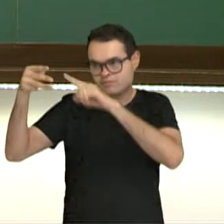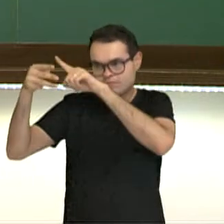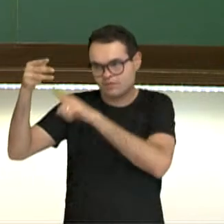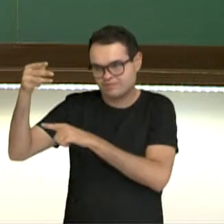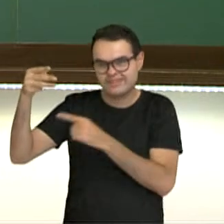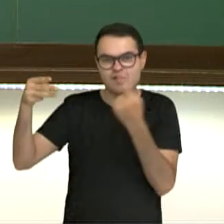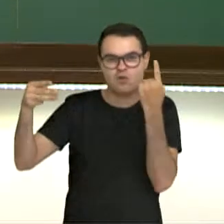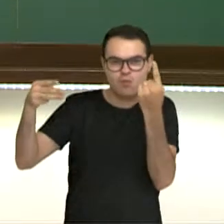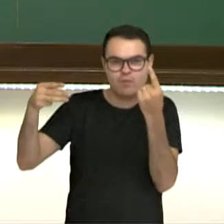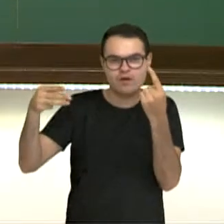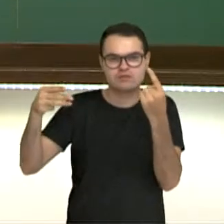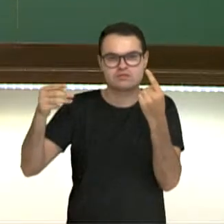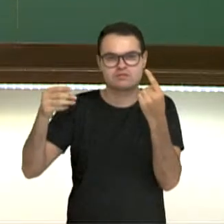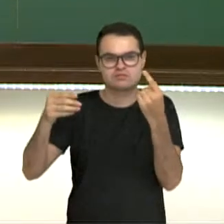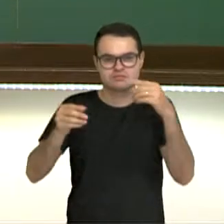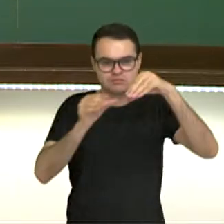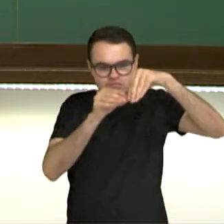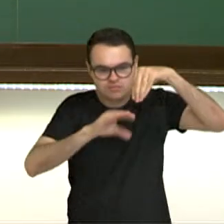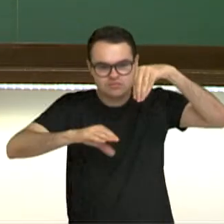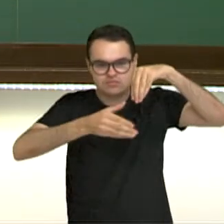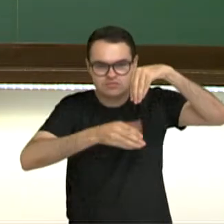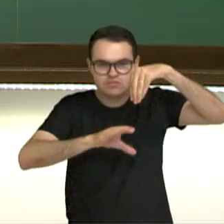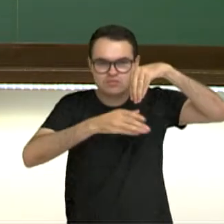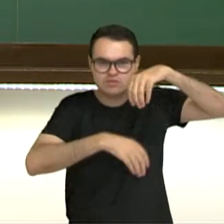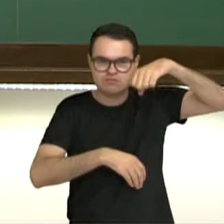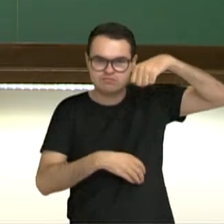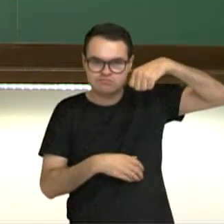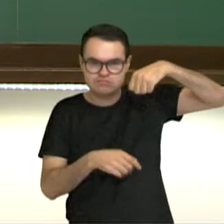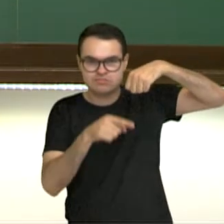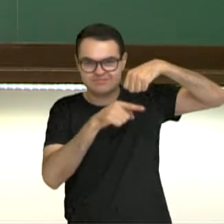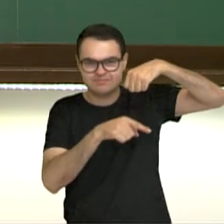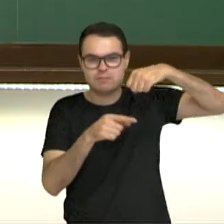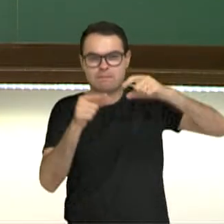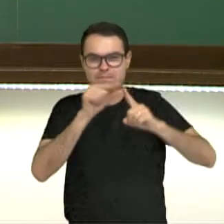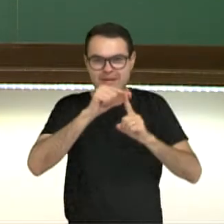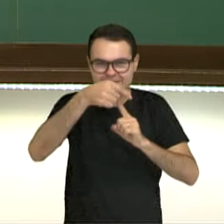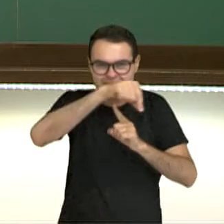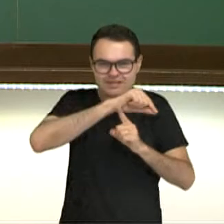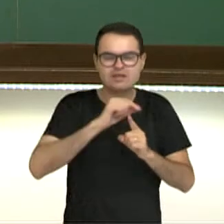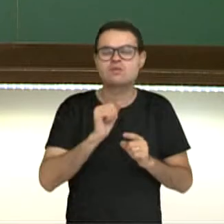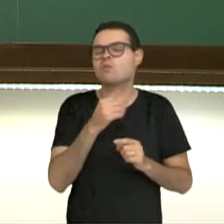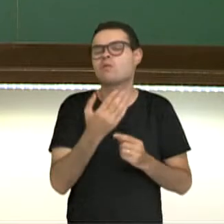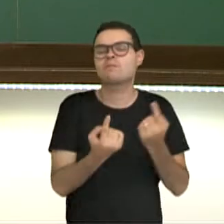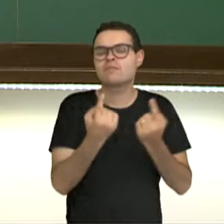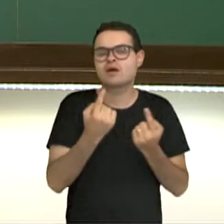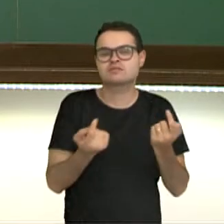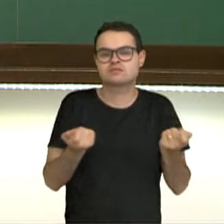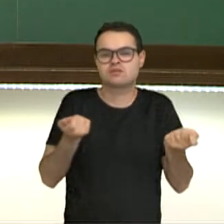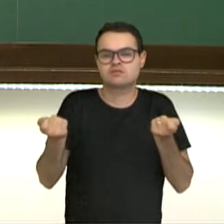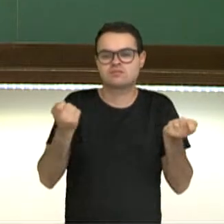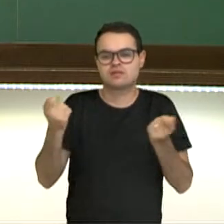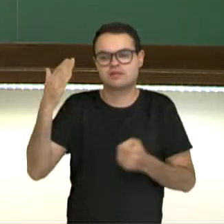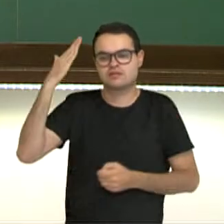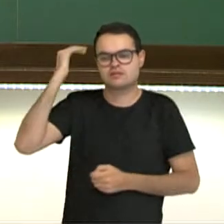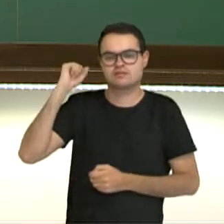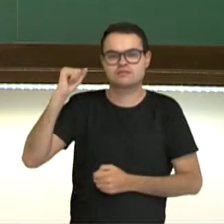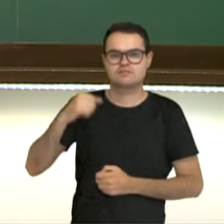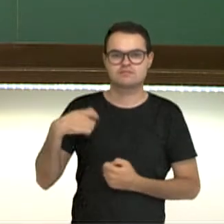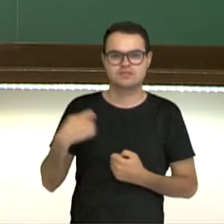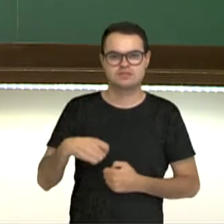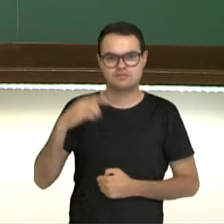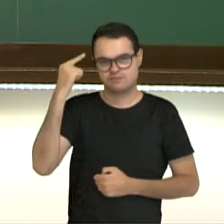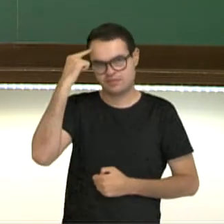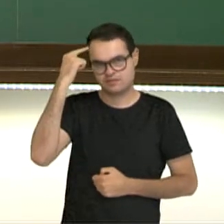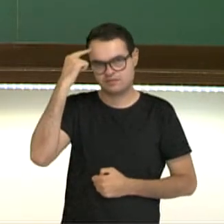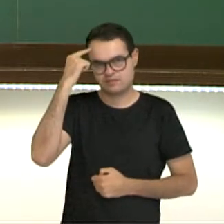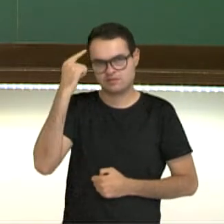eu consigo saber qual é a compra mais econômica. Então, o que vai acontecer? Eu tenho que pensar, se eu estou